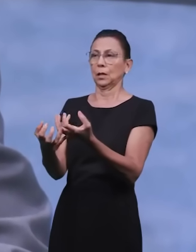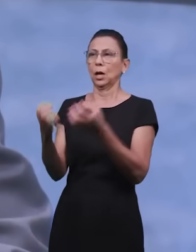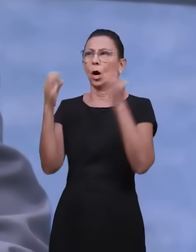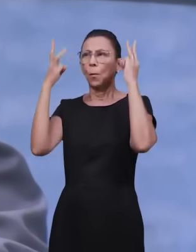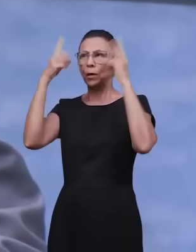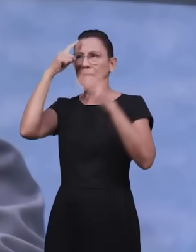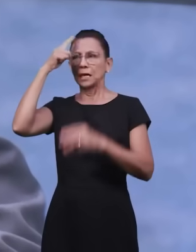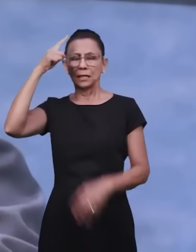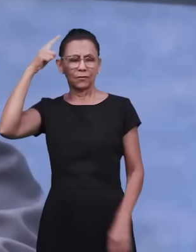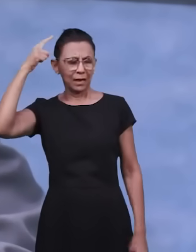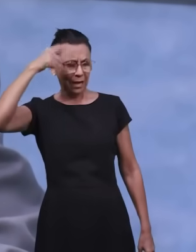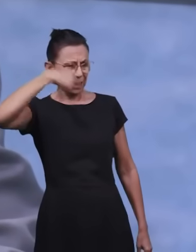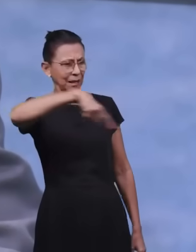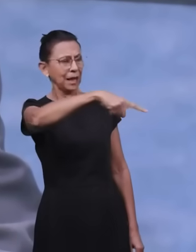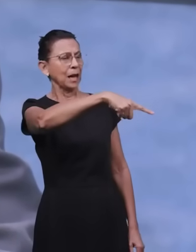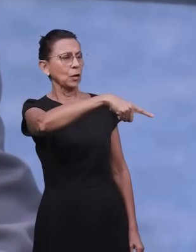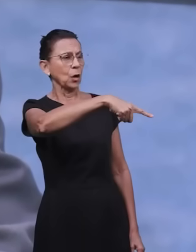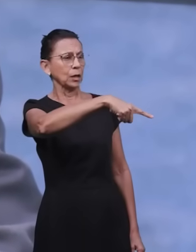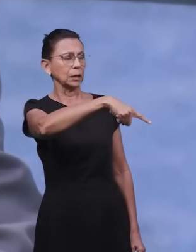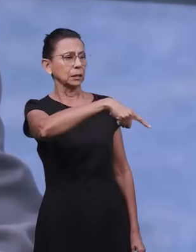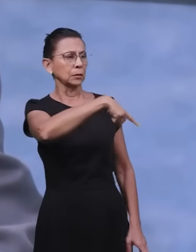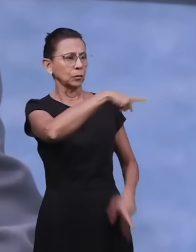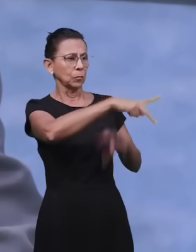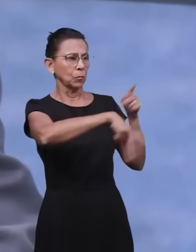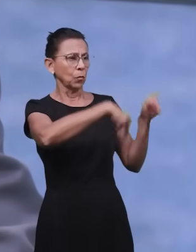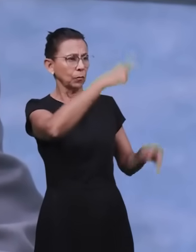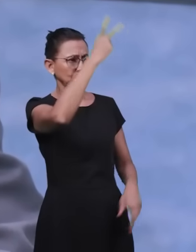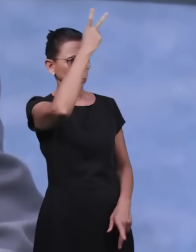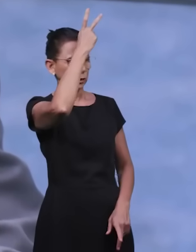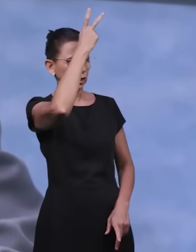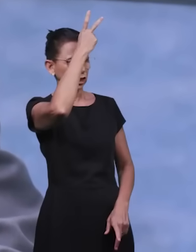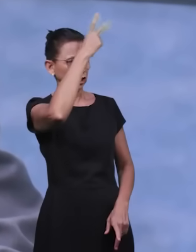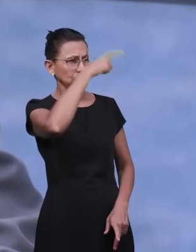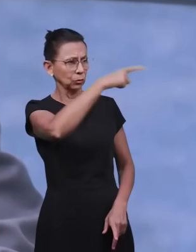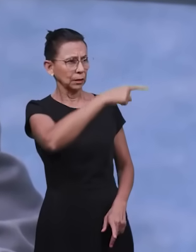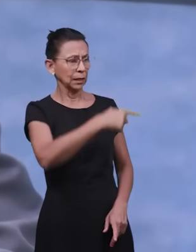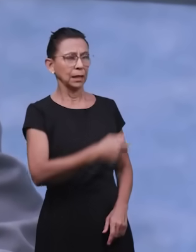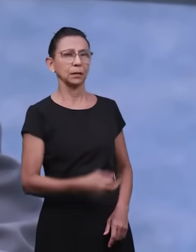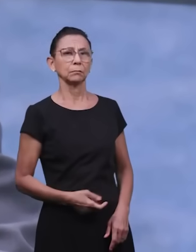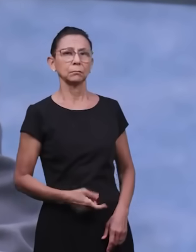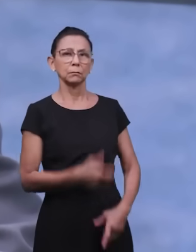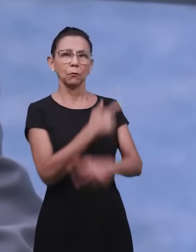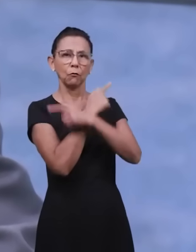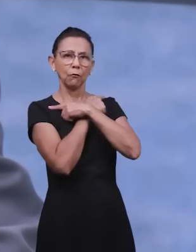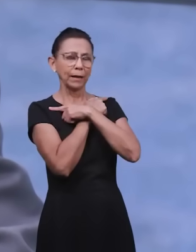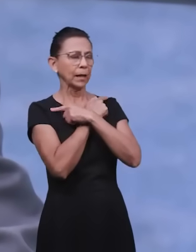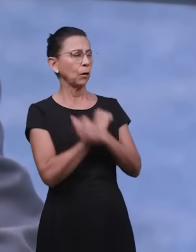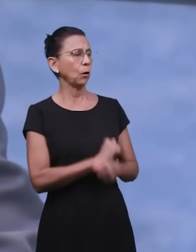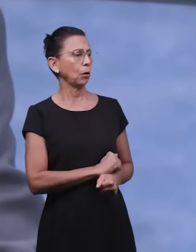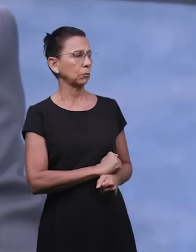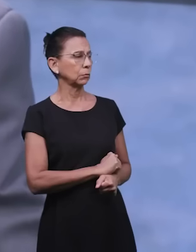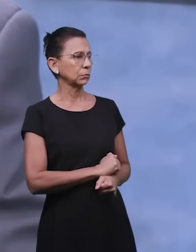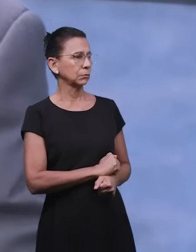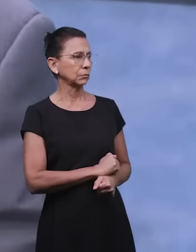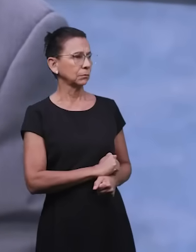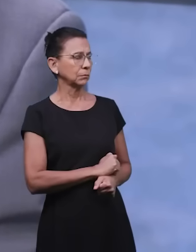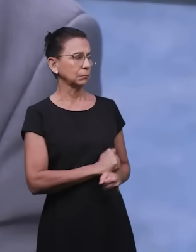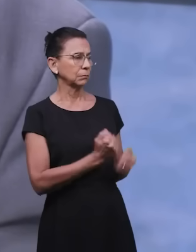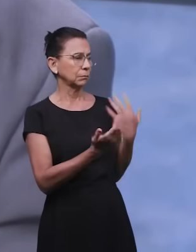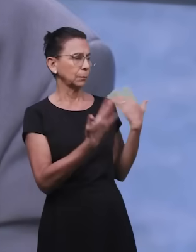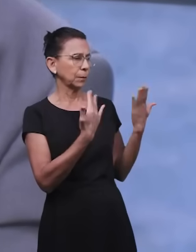Não era brincadeira, não. Moisés tinha motivo para ficar ansioso, né? E a conversa com o Senhor ali foi uma conversa